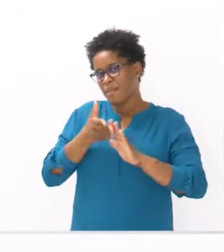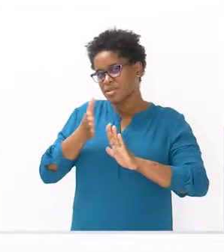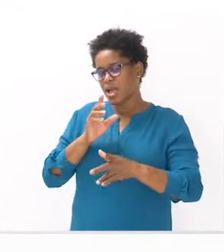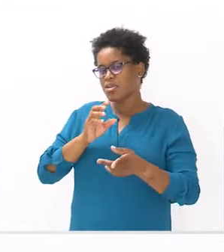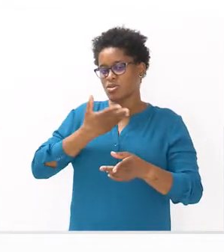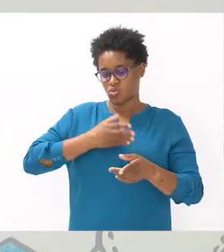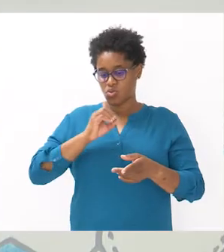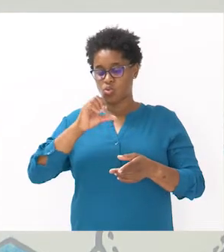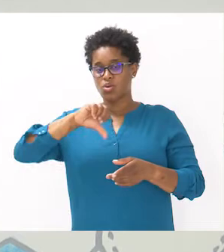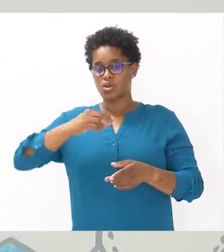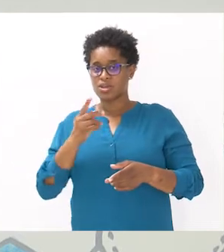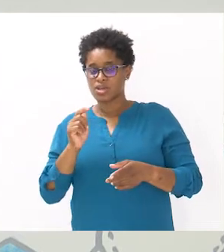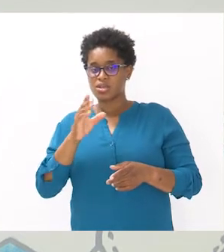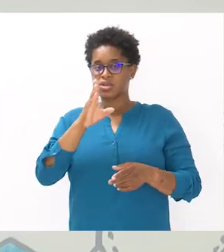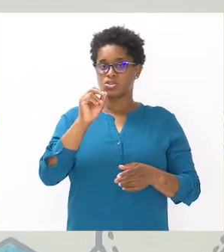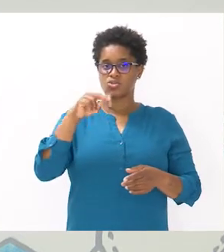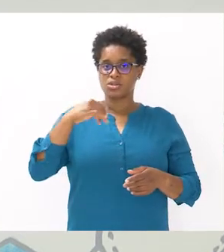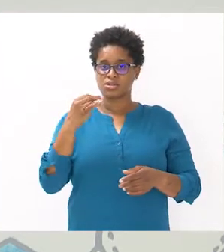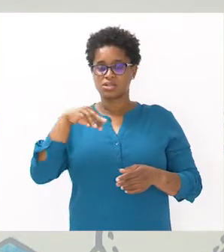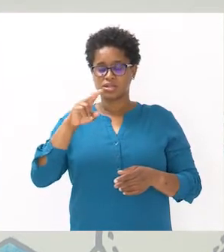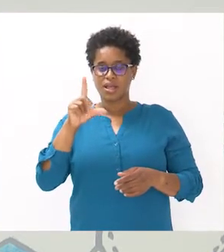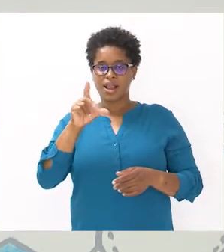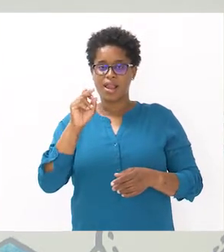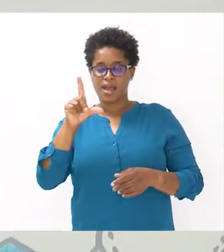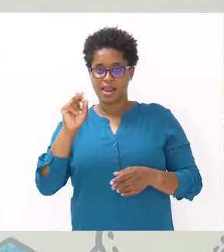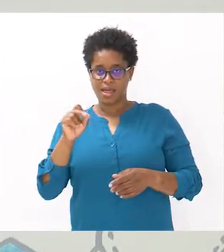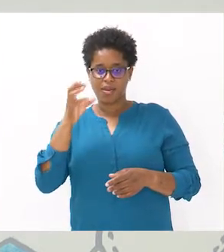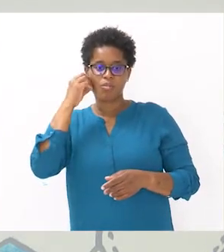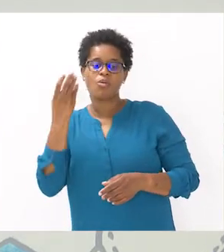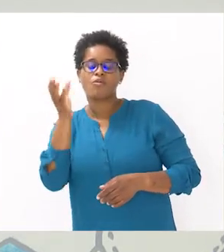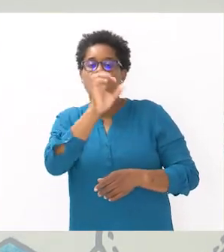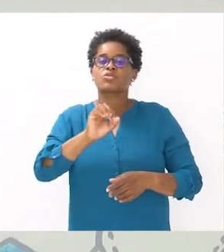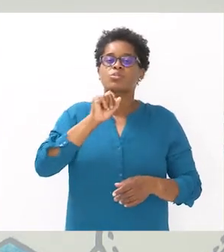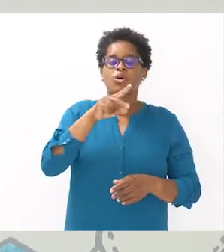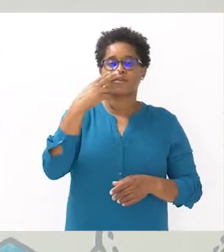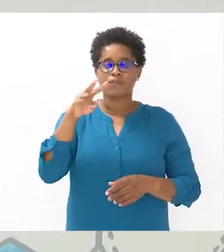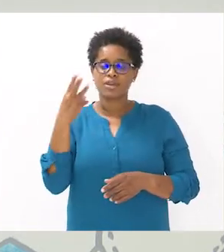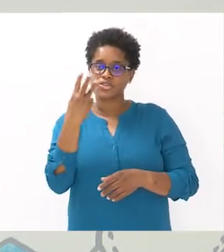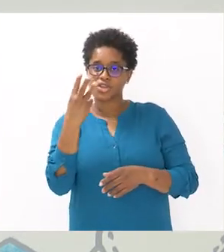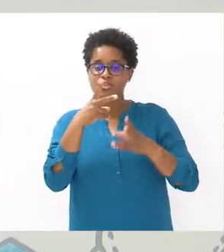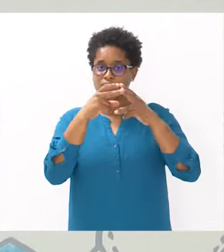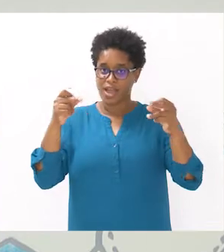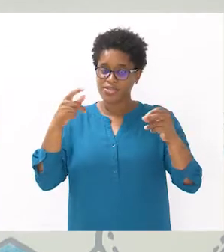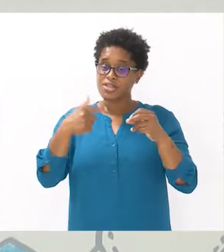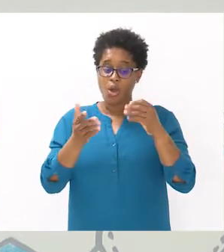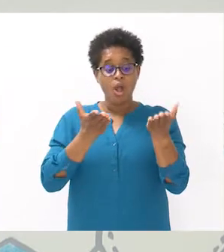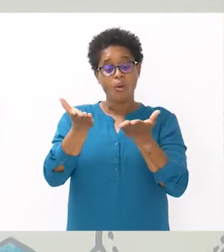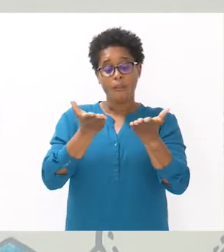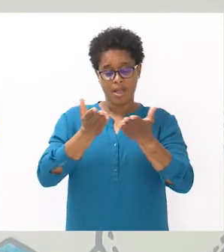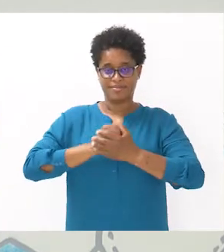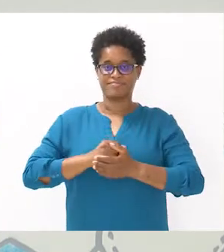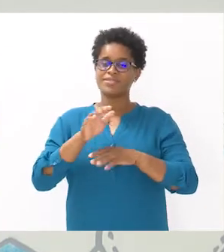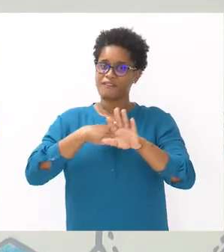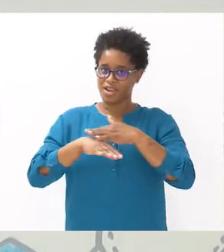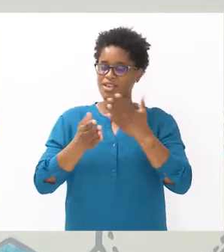Como podem ver, nas três frases, as três frases estão a quê? A comparar, não é? Está a fazer